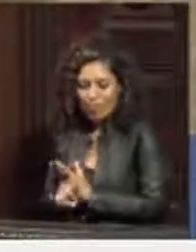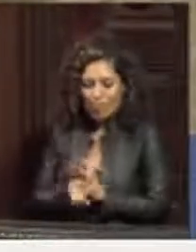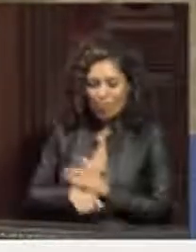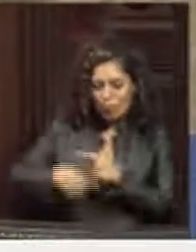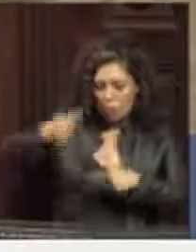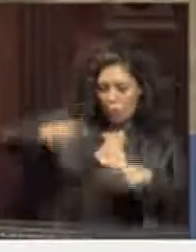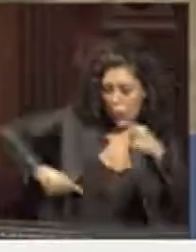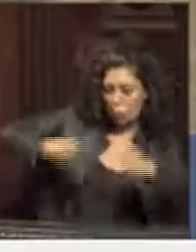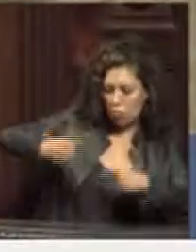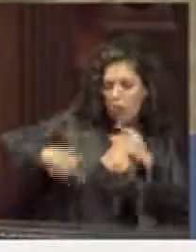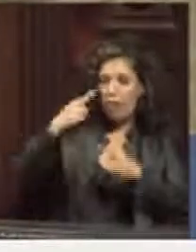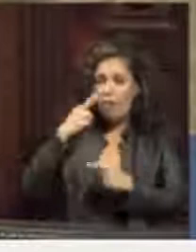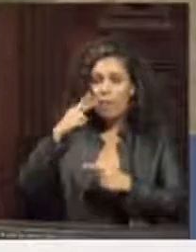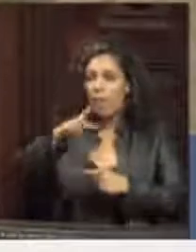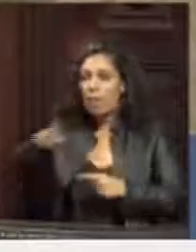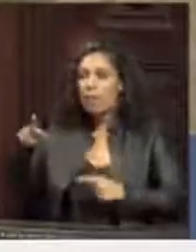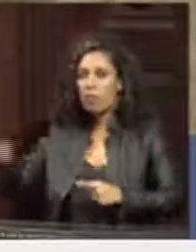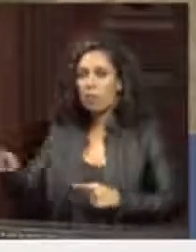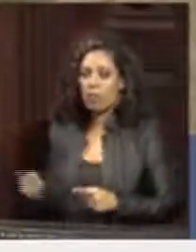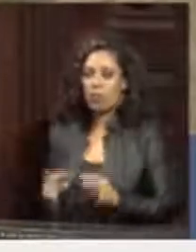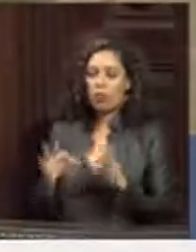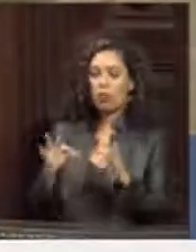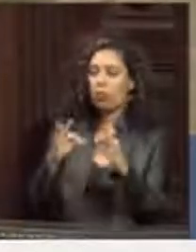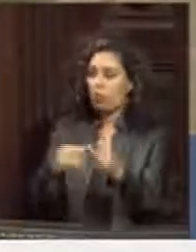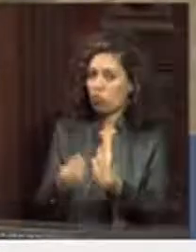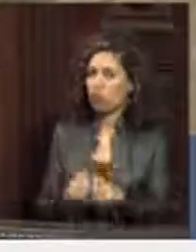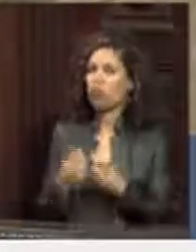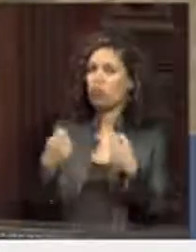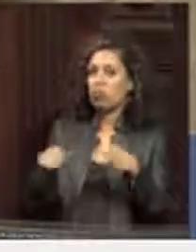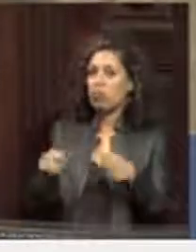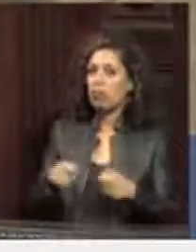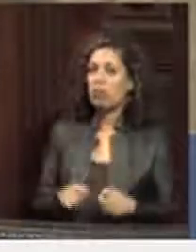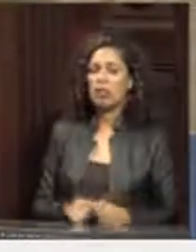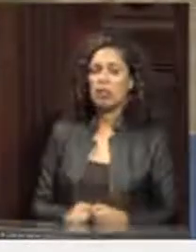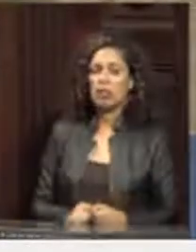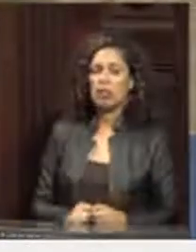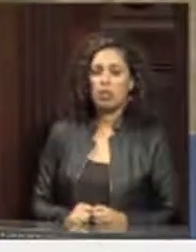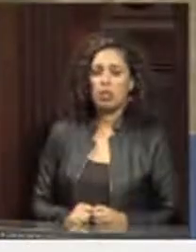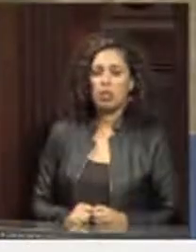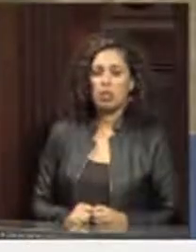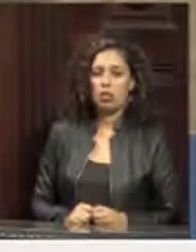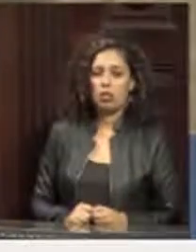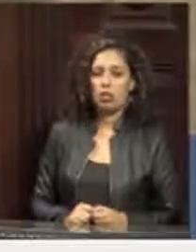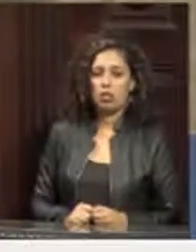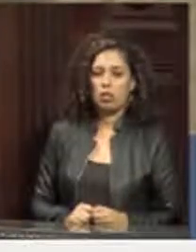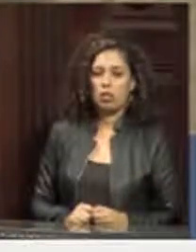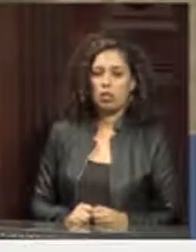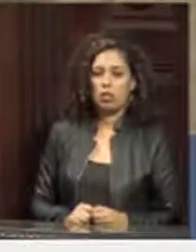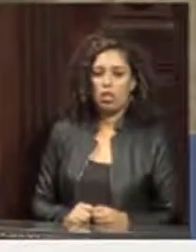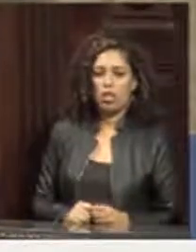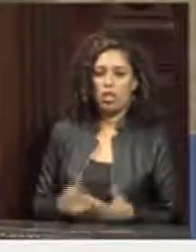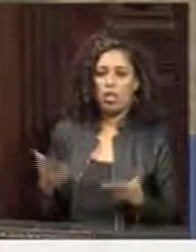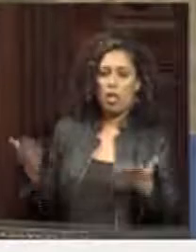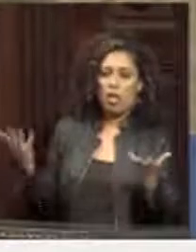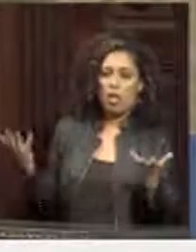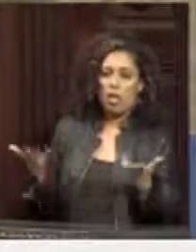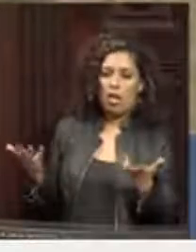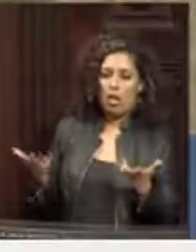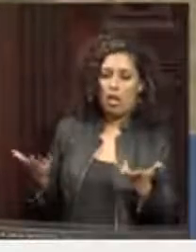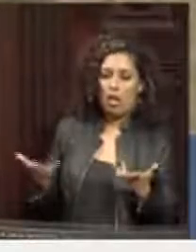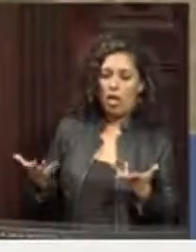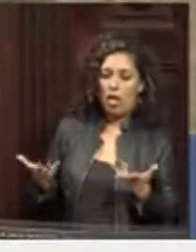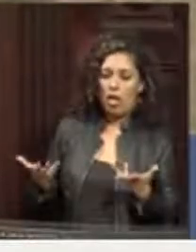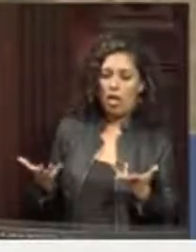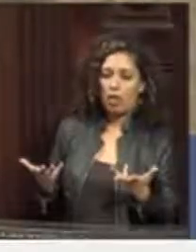o valor, a taxa de reversão, que é altíssima, é de uma outra época de concessão. Agora, que a concessão daquela estrada fez bem